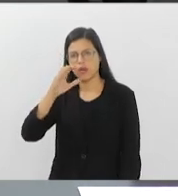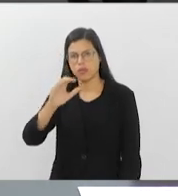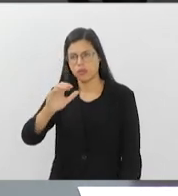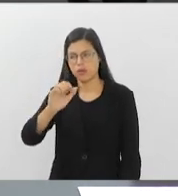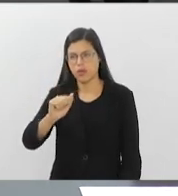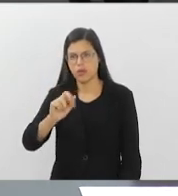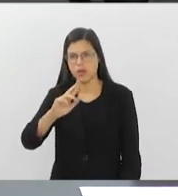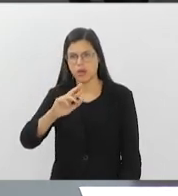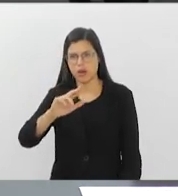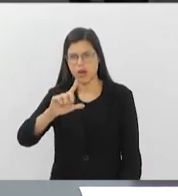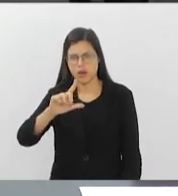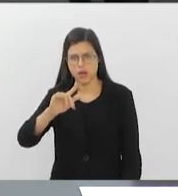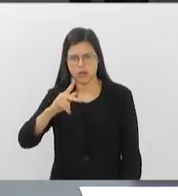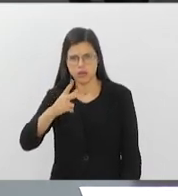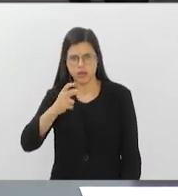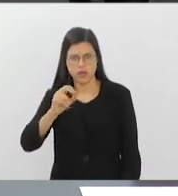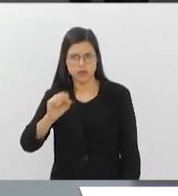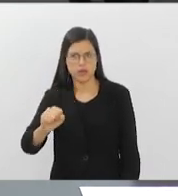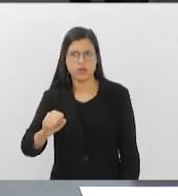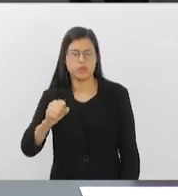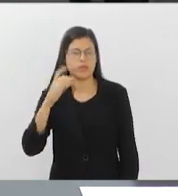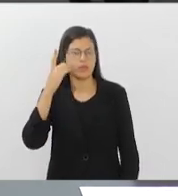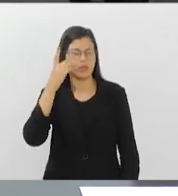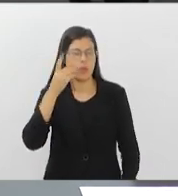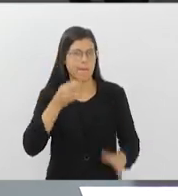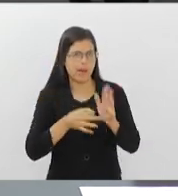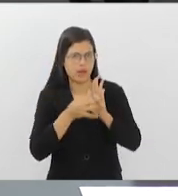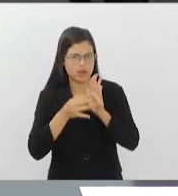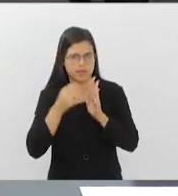O parecer do deputado Delaroli